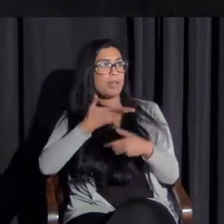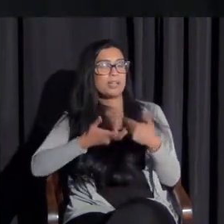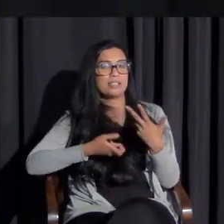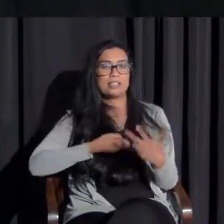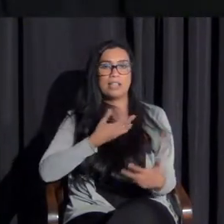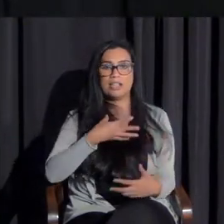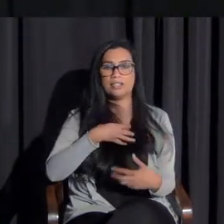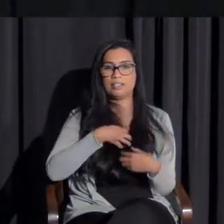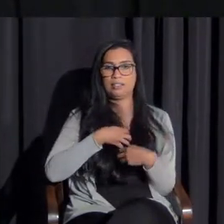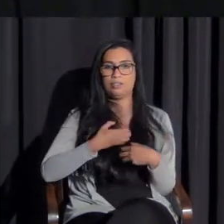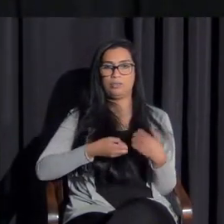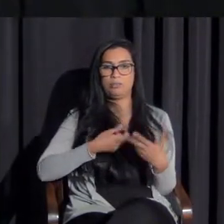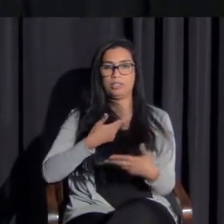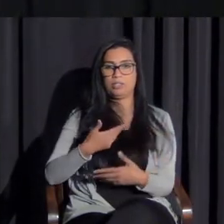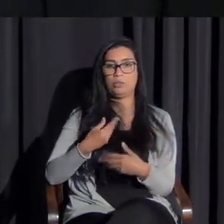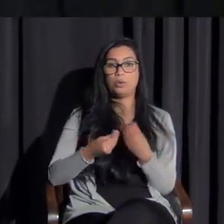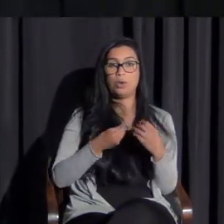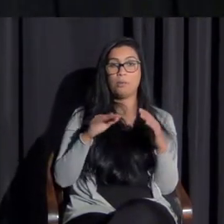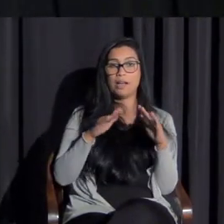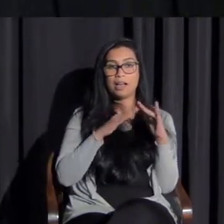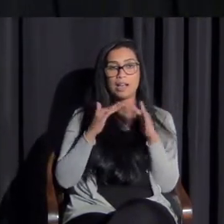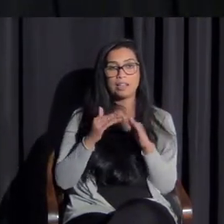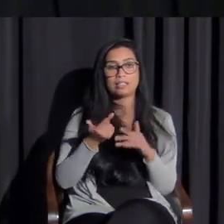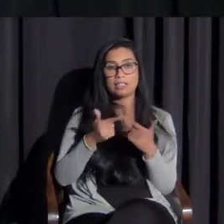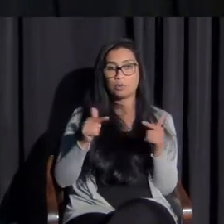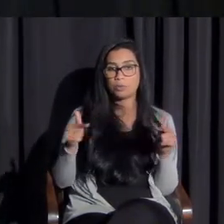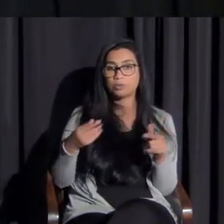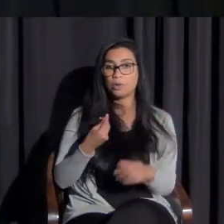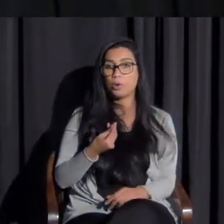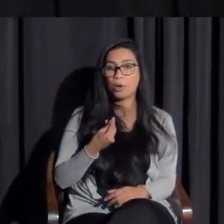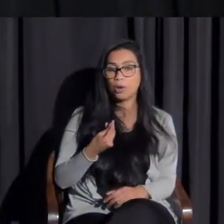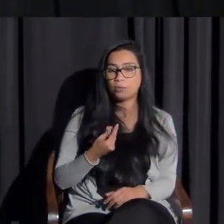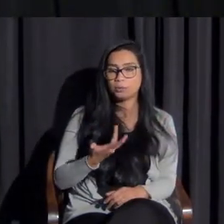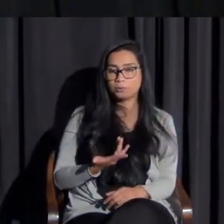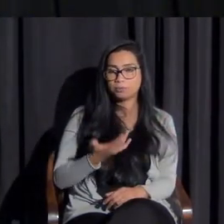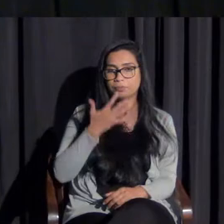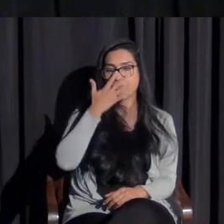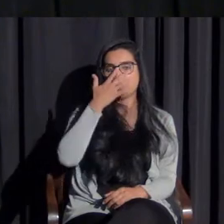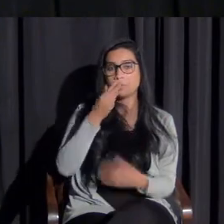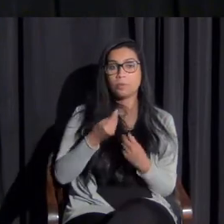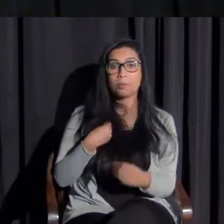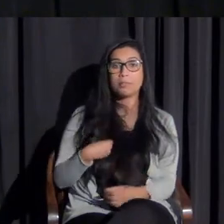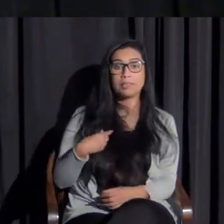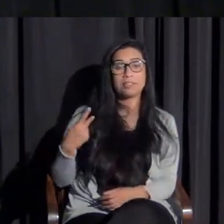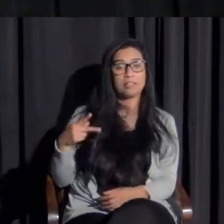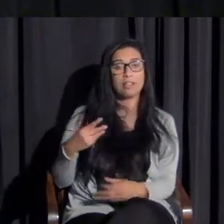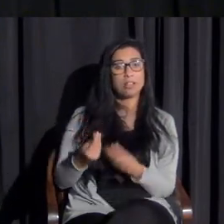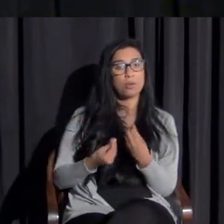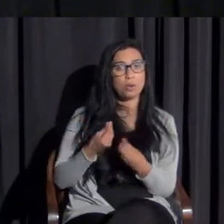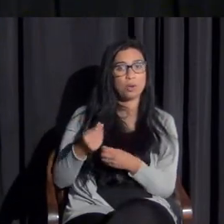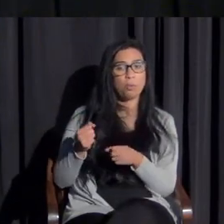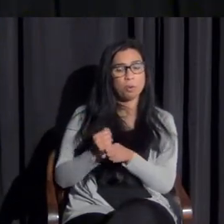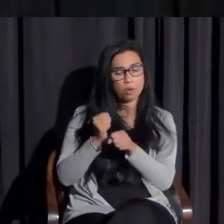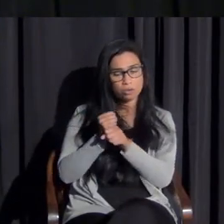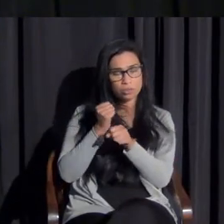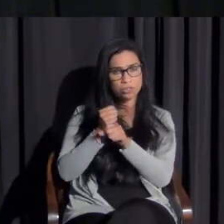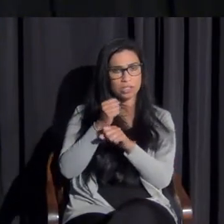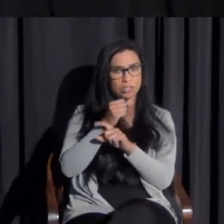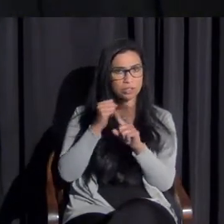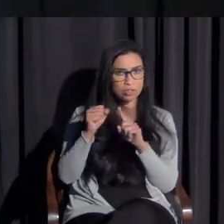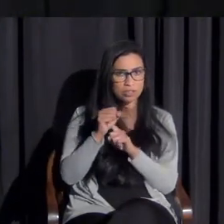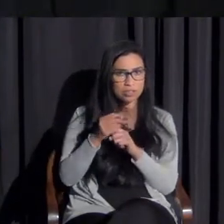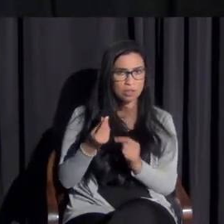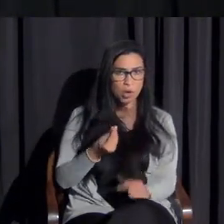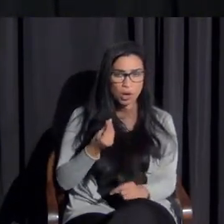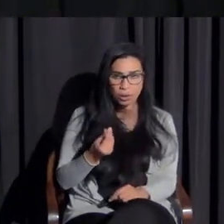quais são as outras casas que temos? Quais são, como vivem, como é que é construída, né, uma sociedade indígena,